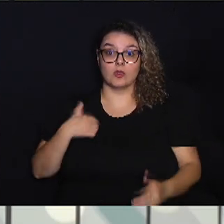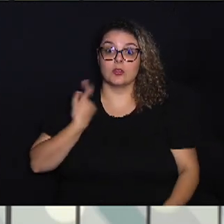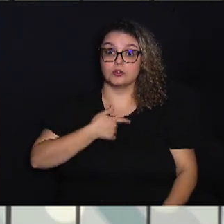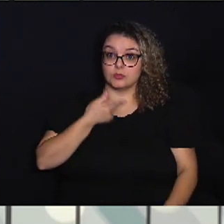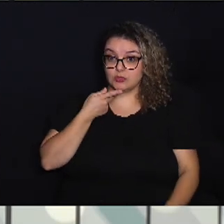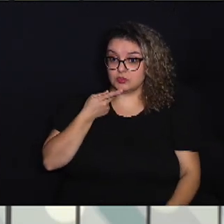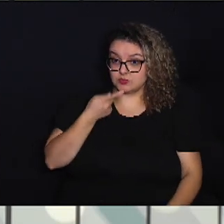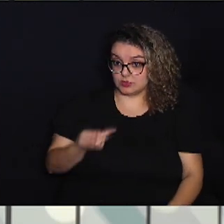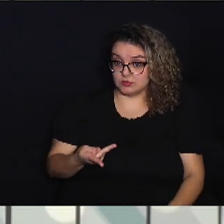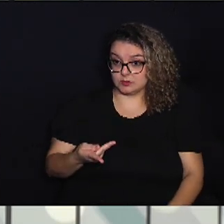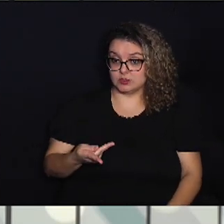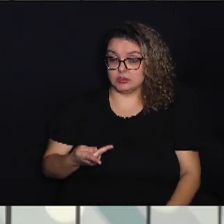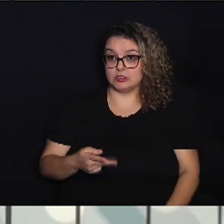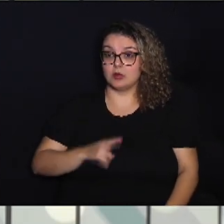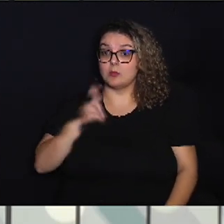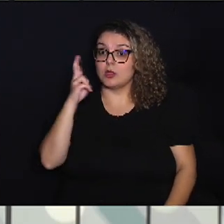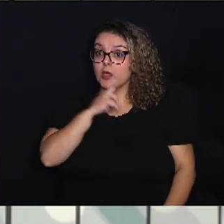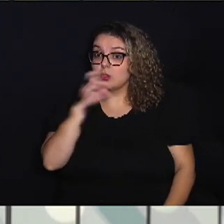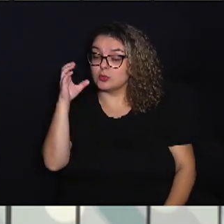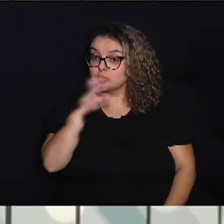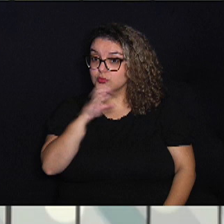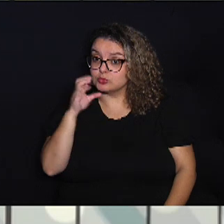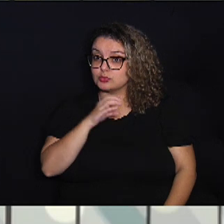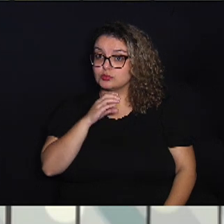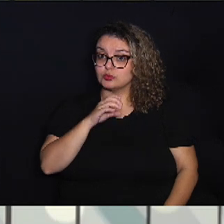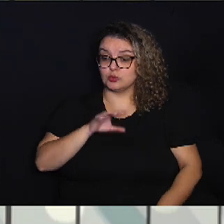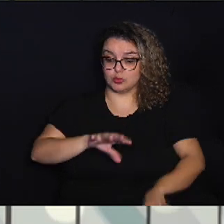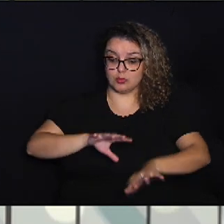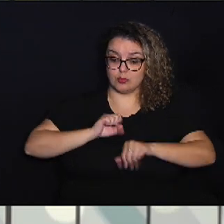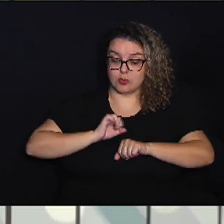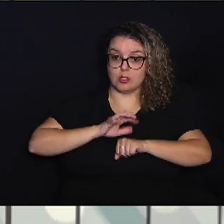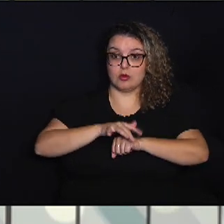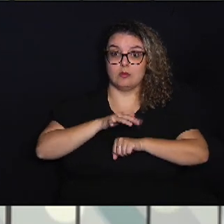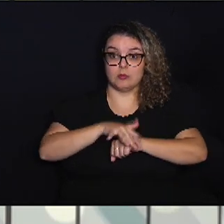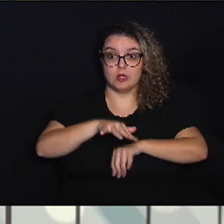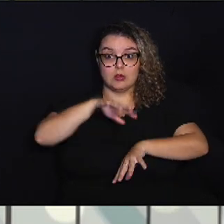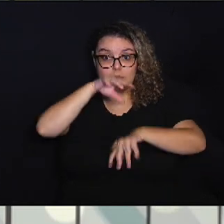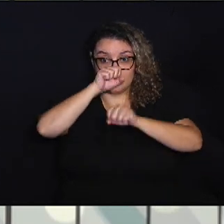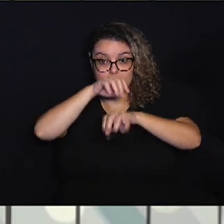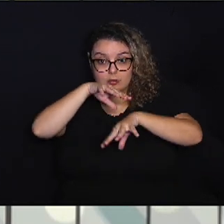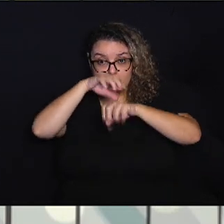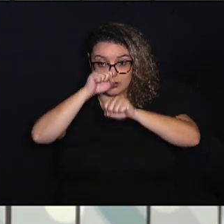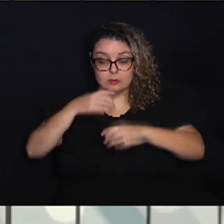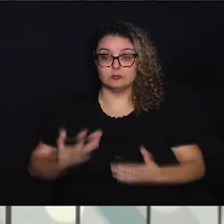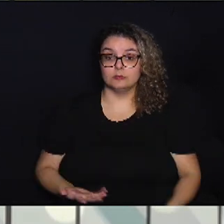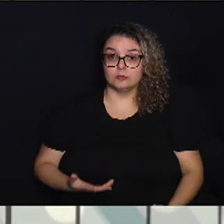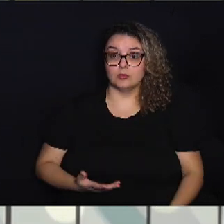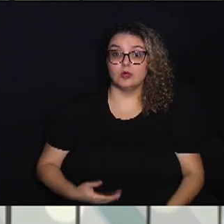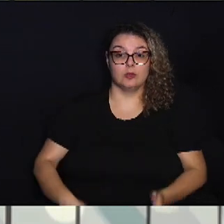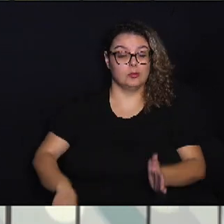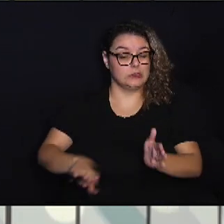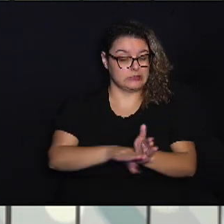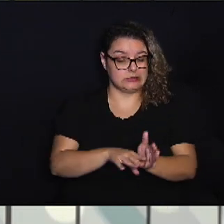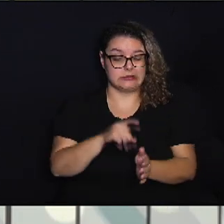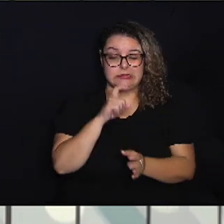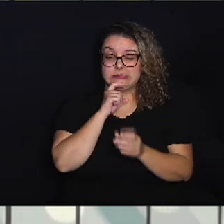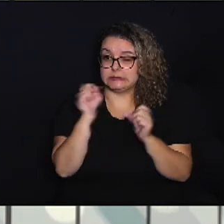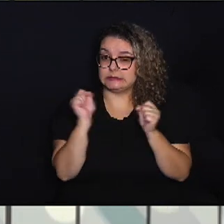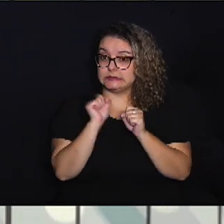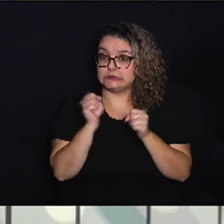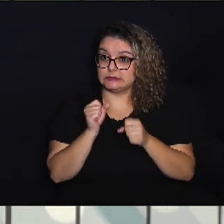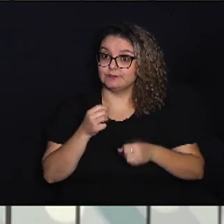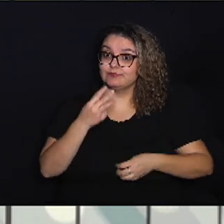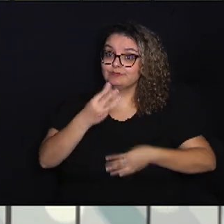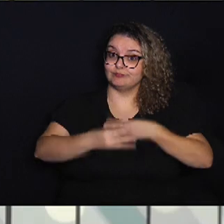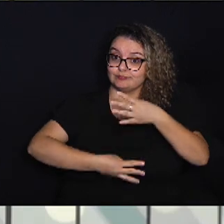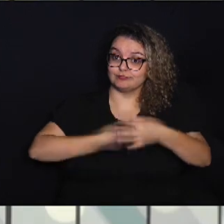falar sobre as emergências por infecções respiratórias. Com a chegada do inverno, os pais